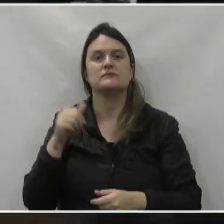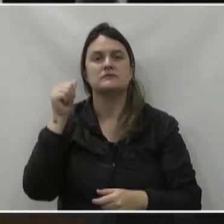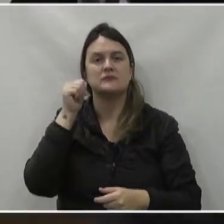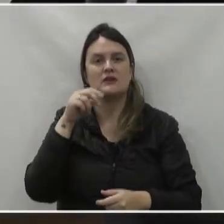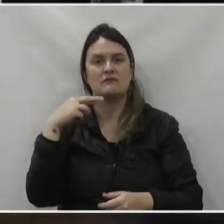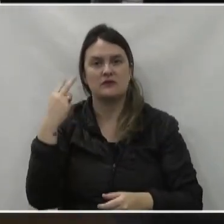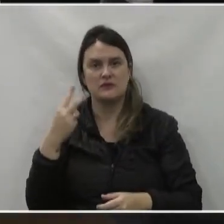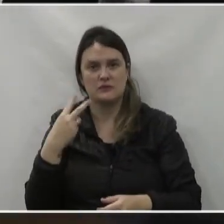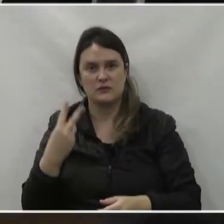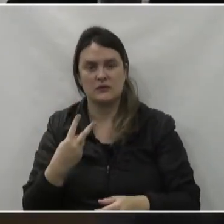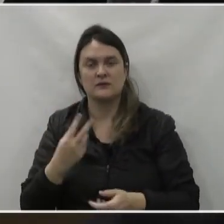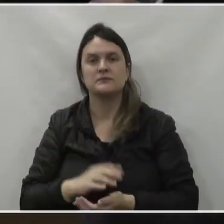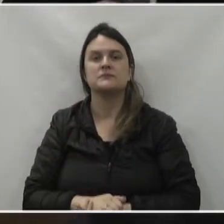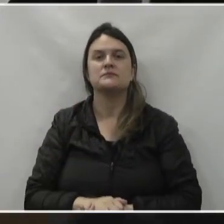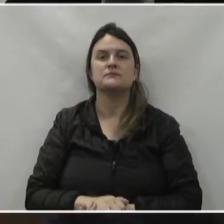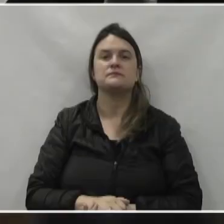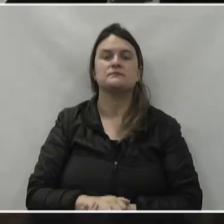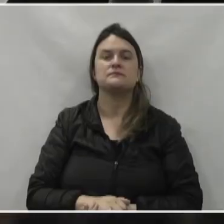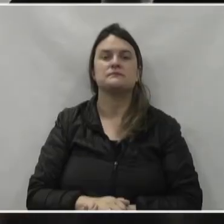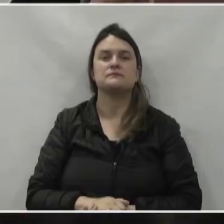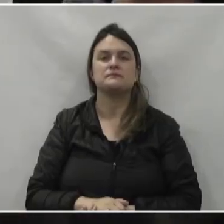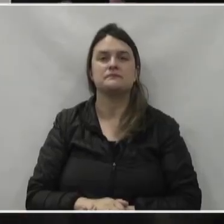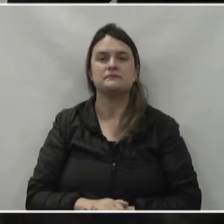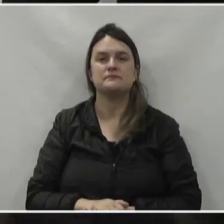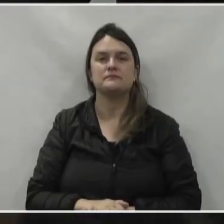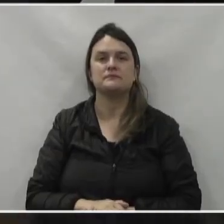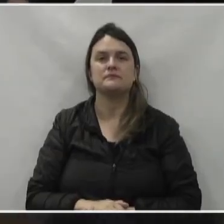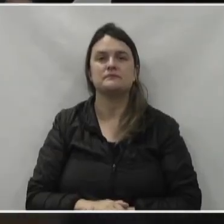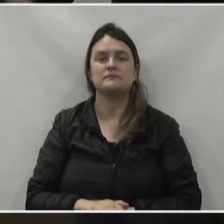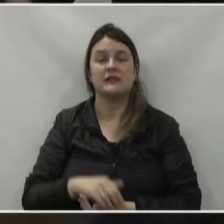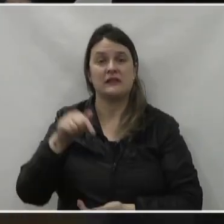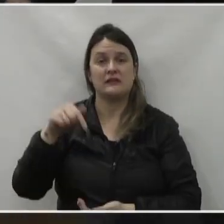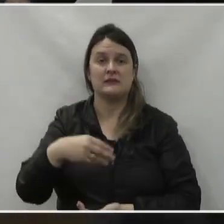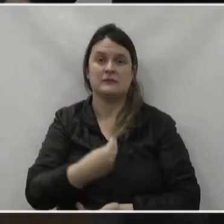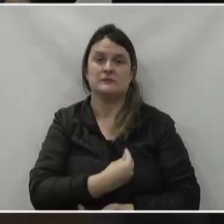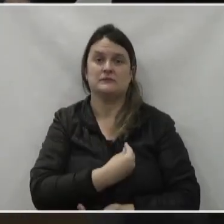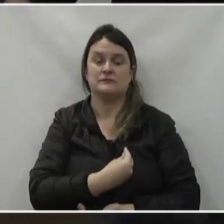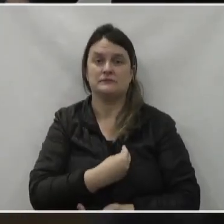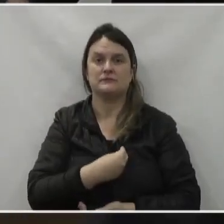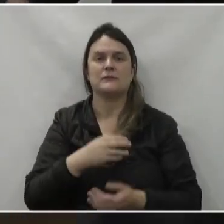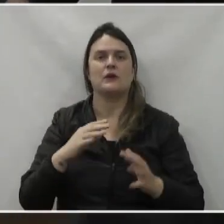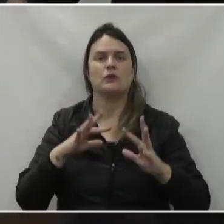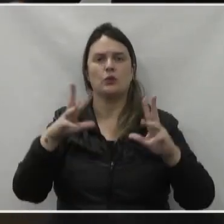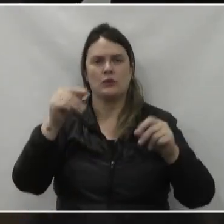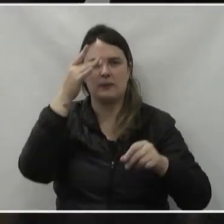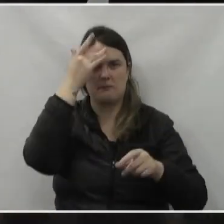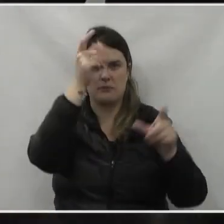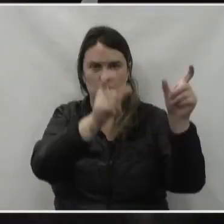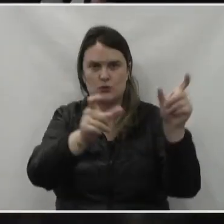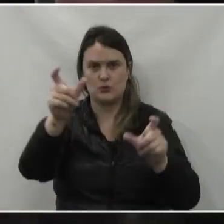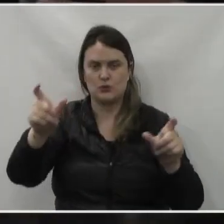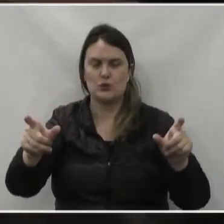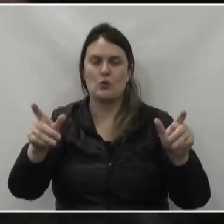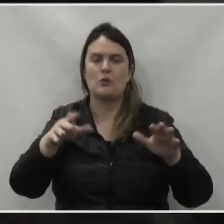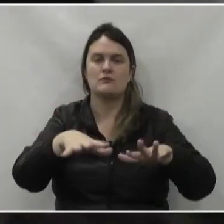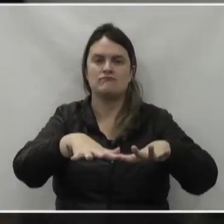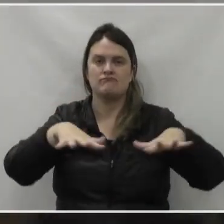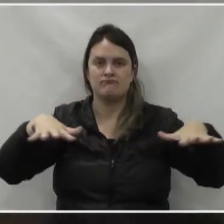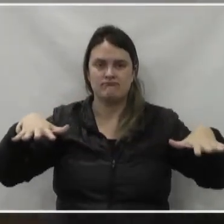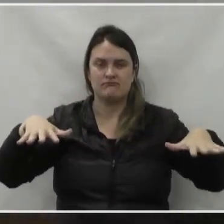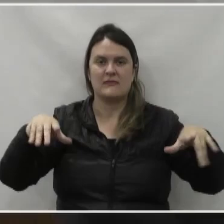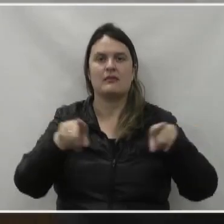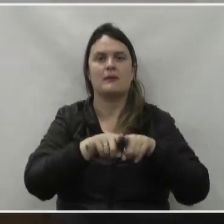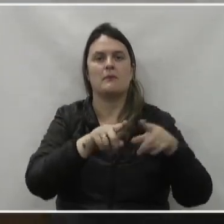vereadores e as senhoras vereadoras aqui presentes, às demais autoridades, aos